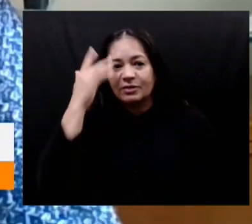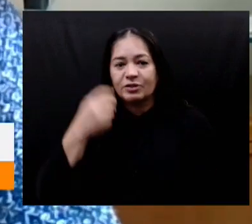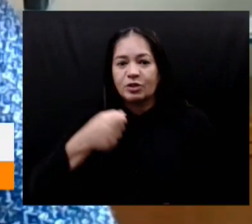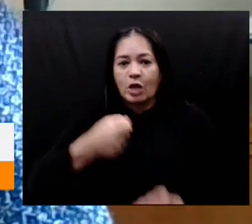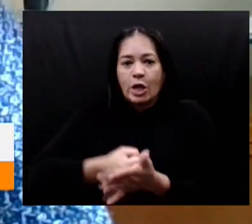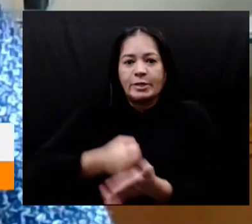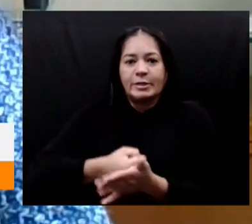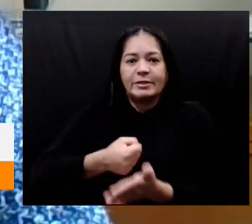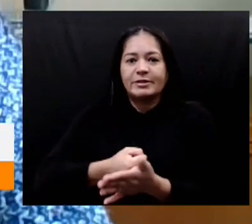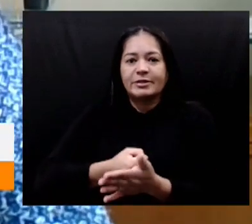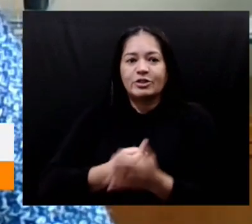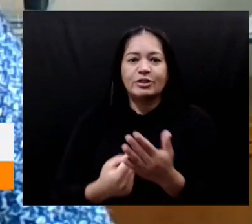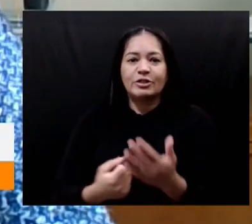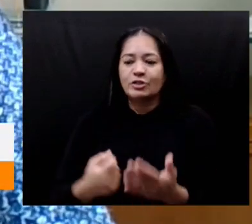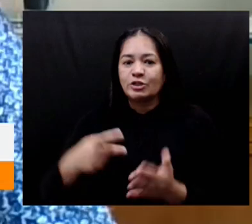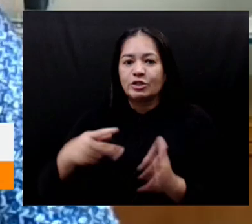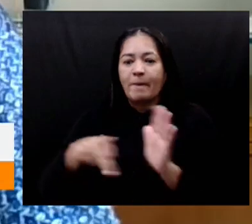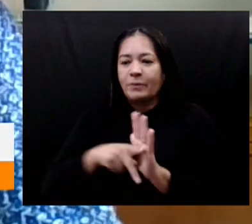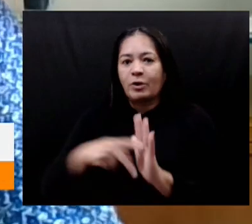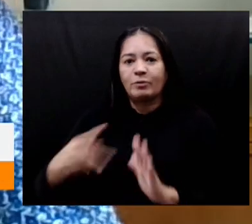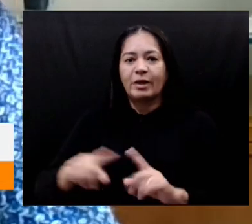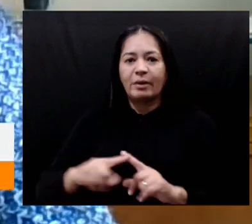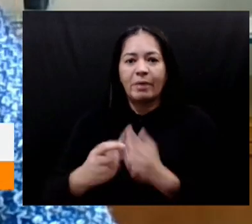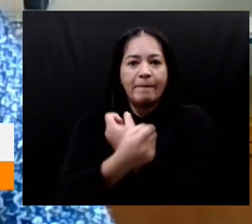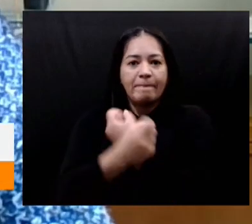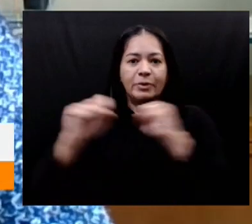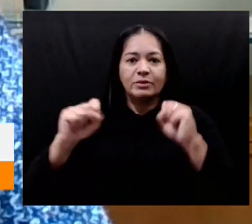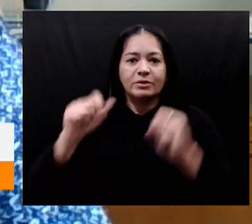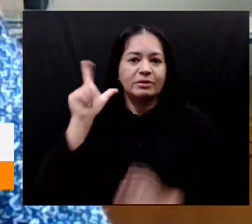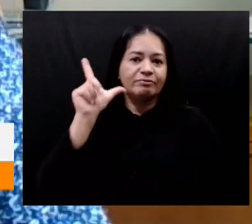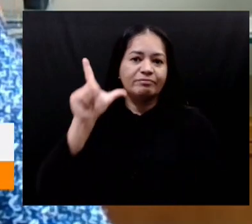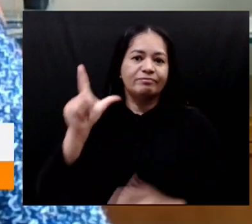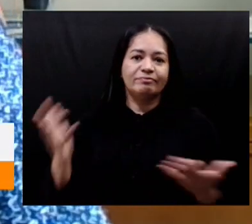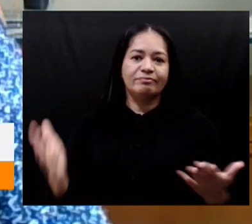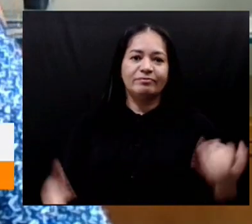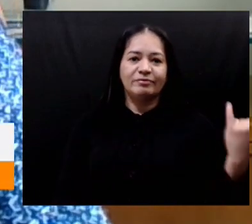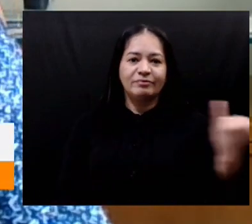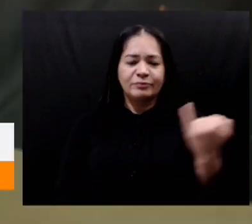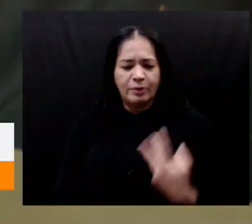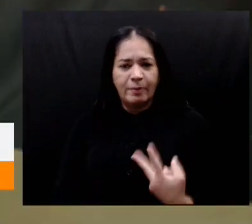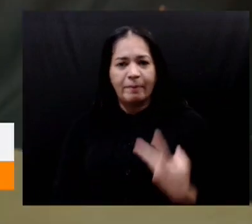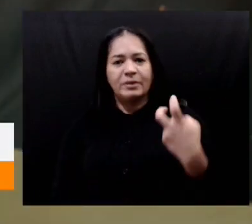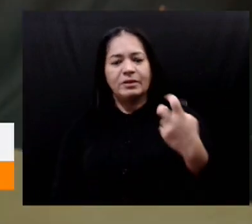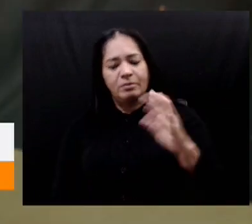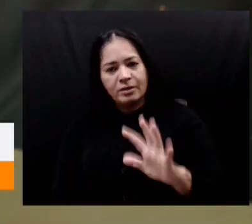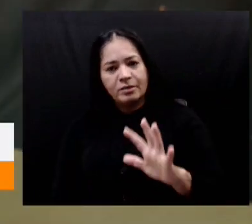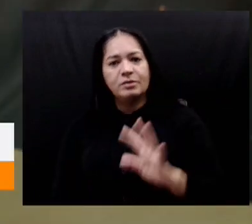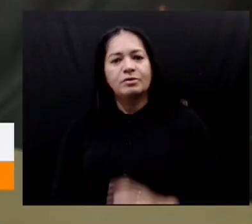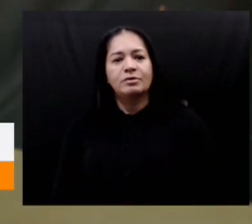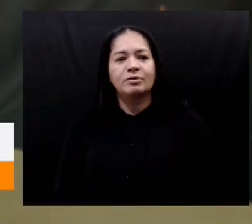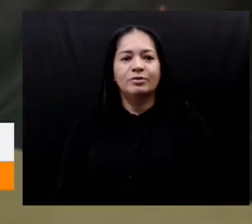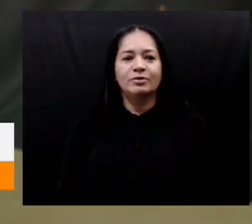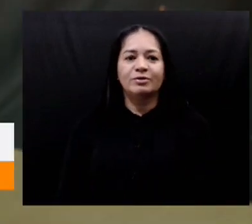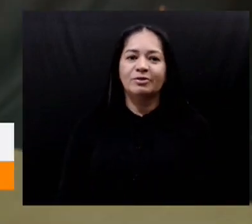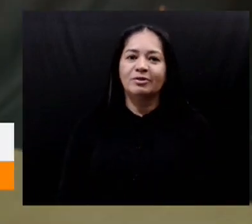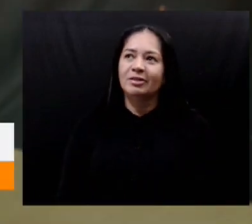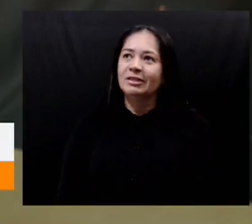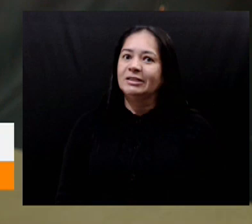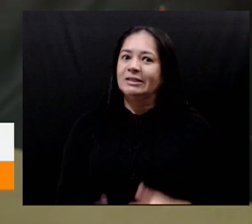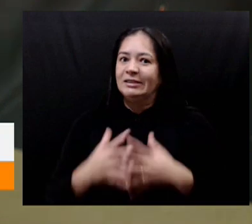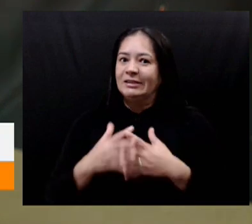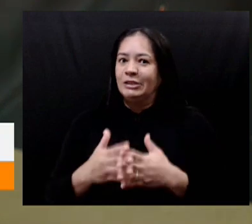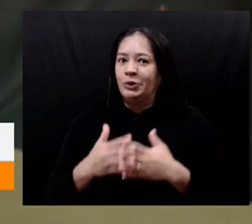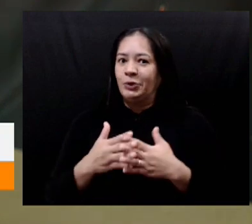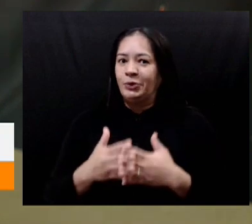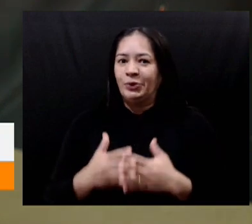impossível de atingir. E é importante perceber isso. E é muito complexo, né. Quando a gente